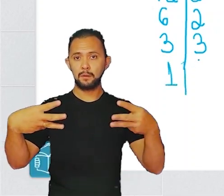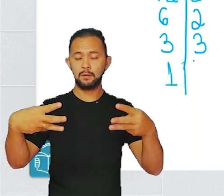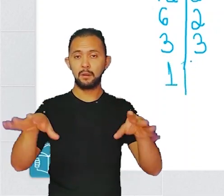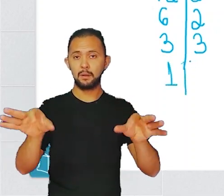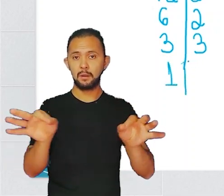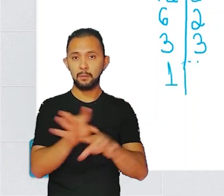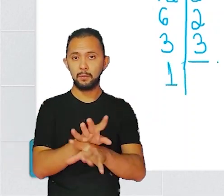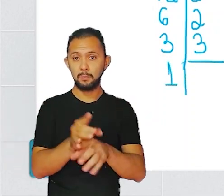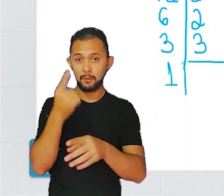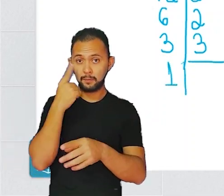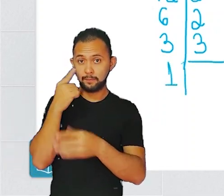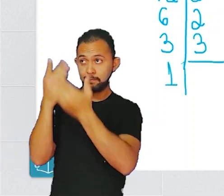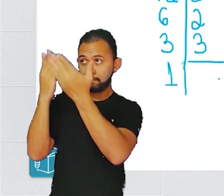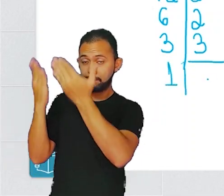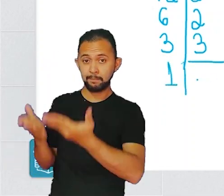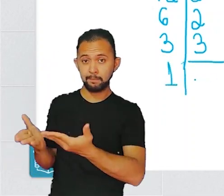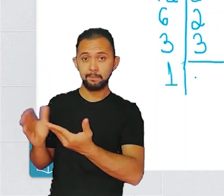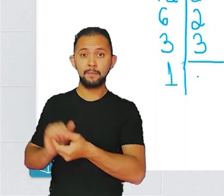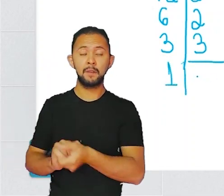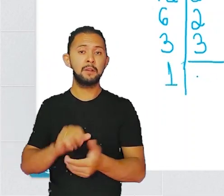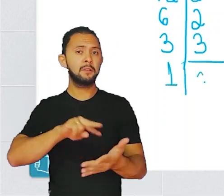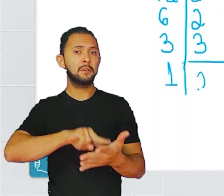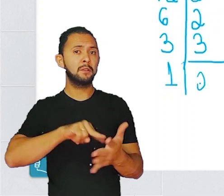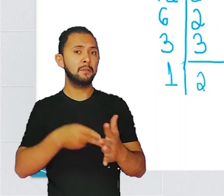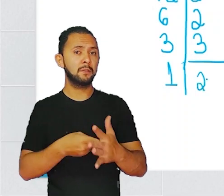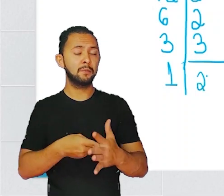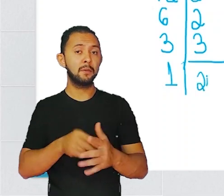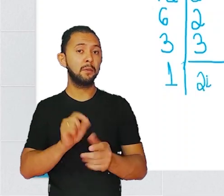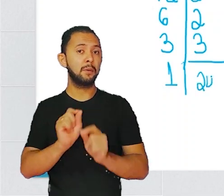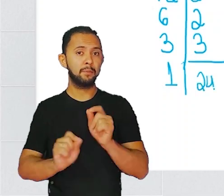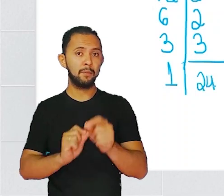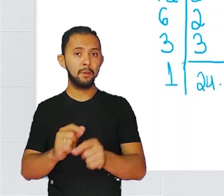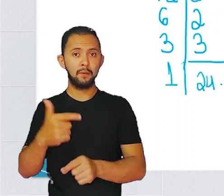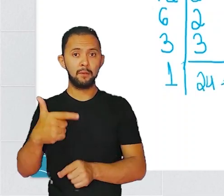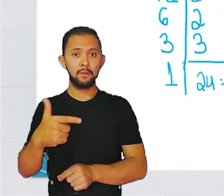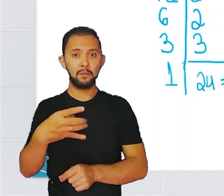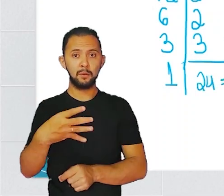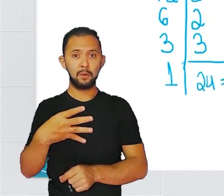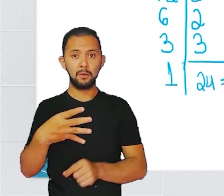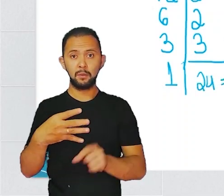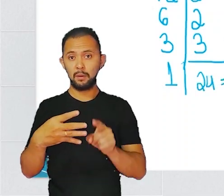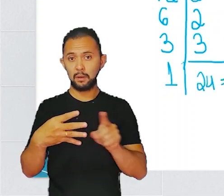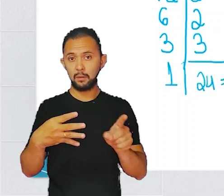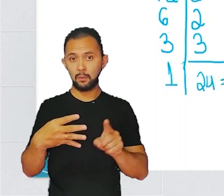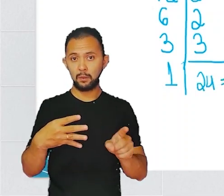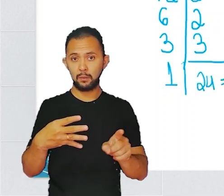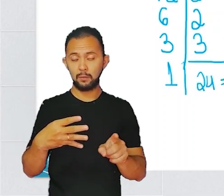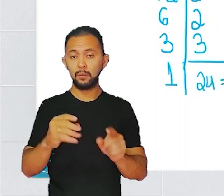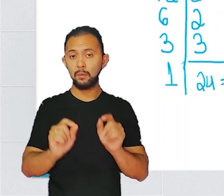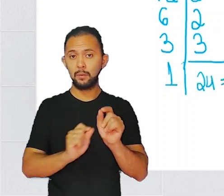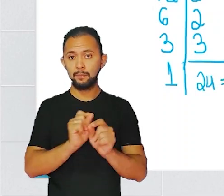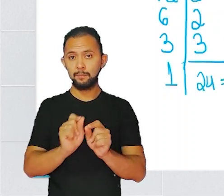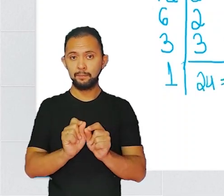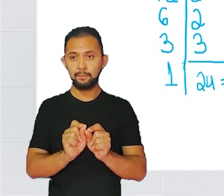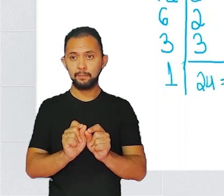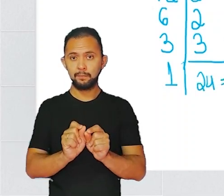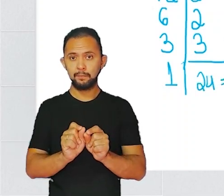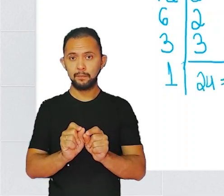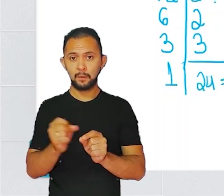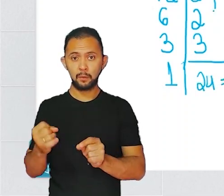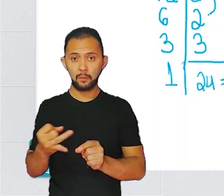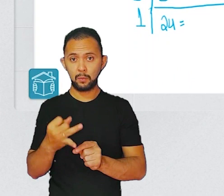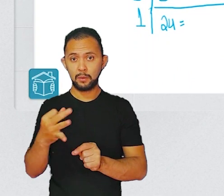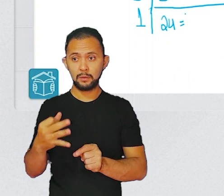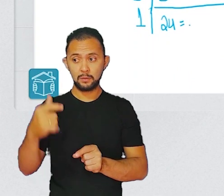aí. E o que é que isso significa? Significa que 24 é igual, aí ó, presta atenção. Quantas